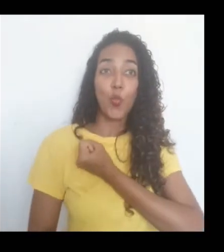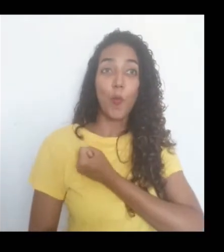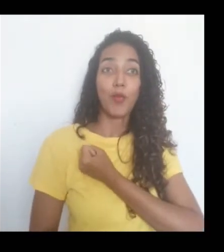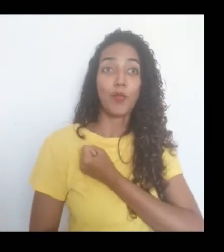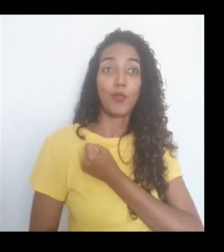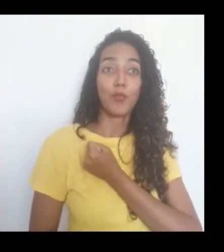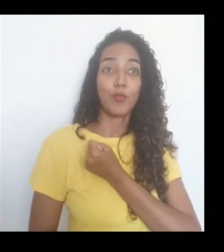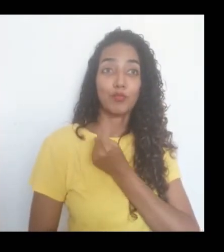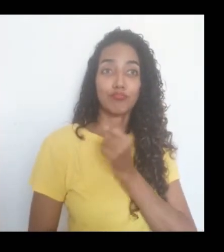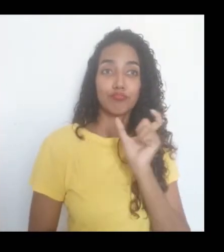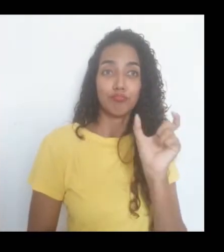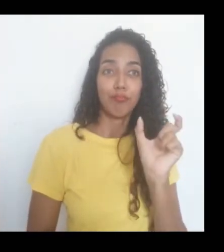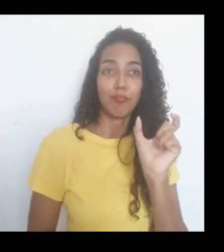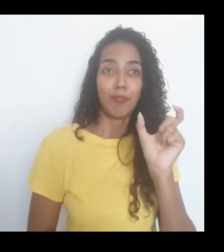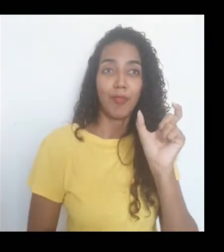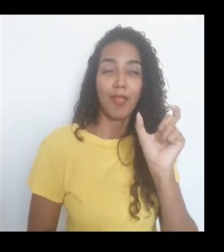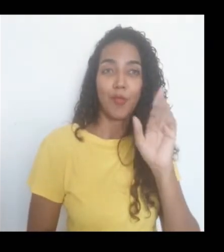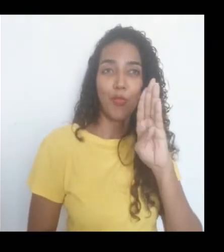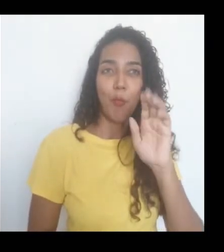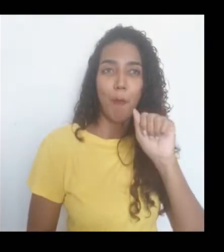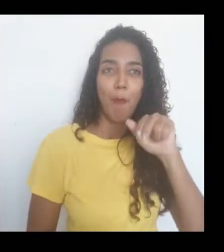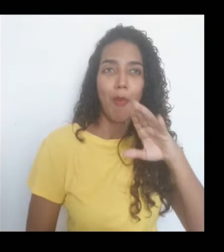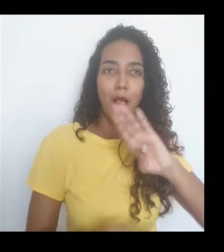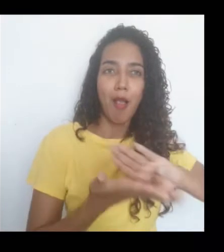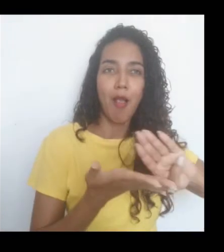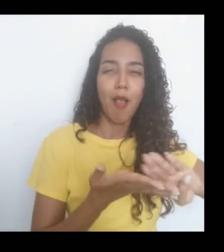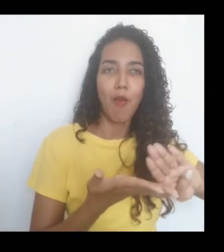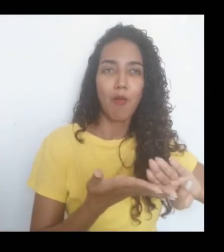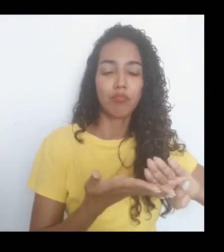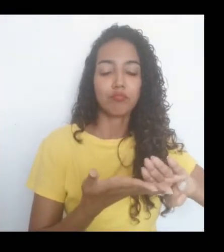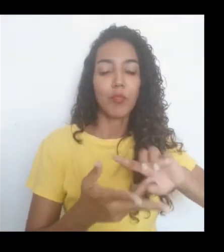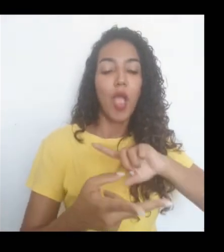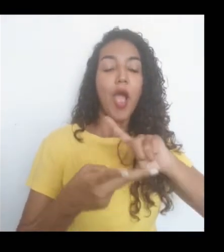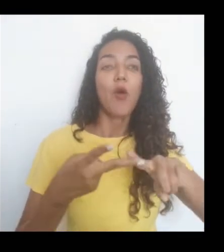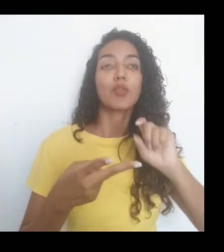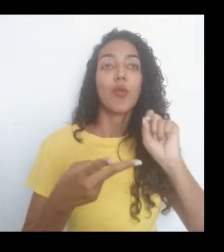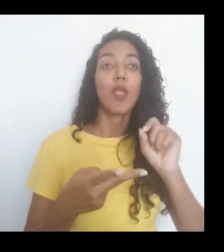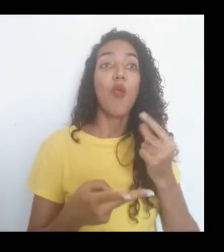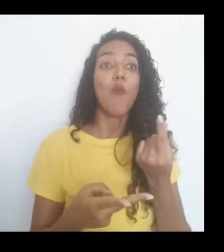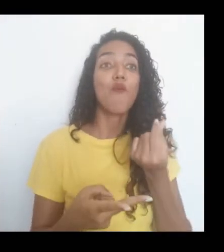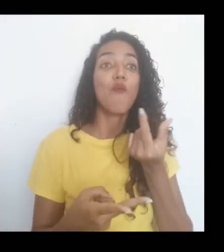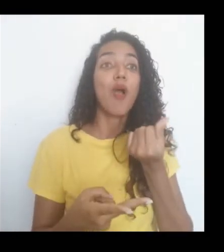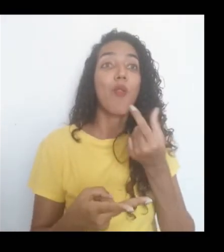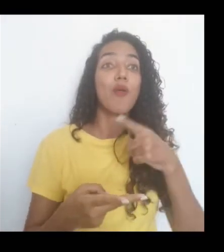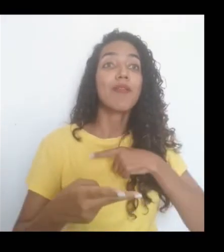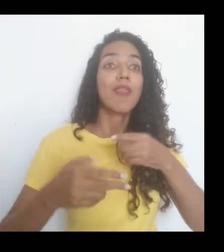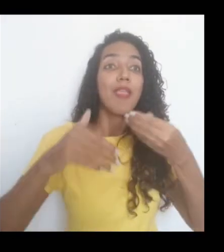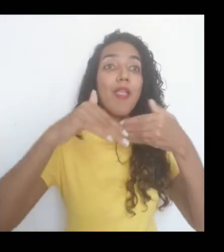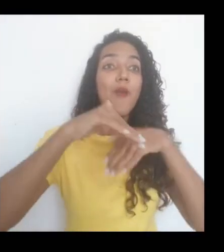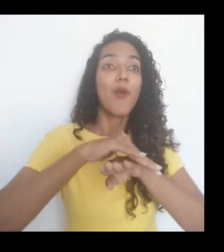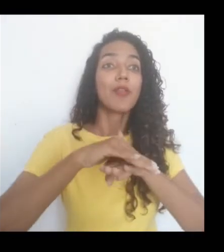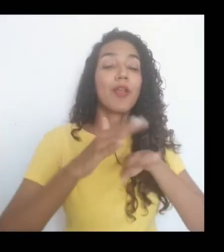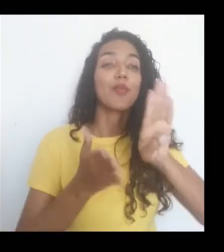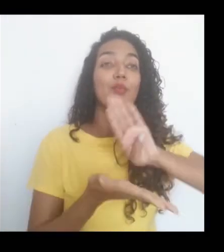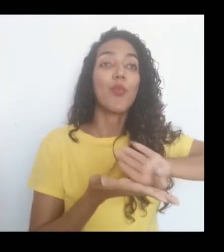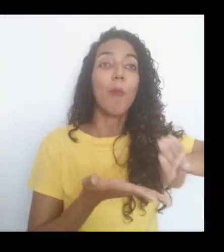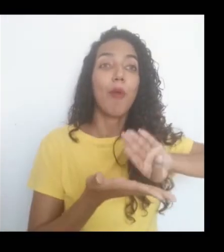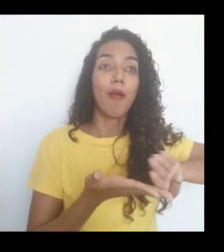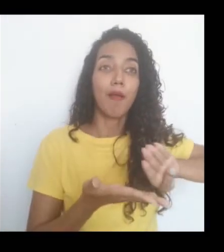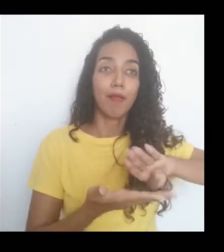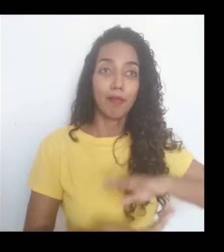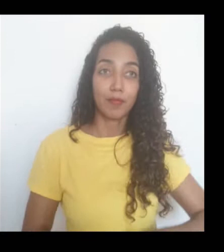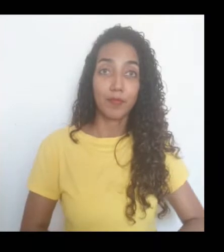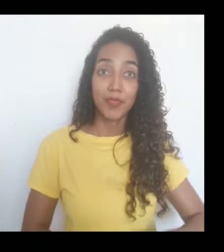o saldo da conta. Veja, eu estou sempre tentando aqui fazer uma analogia com um objeto tendo um display